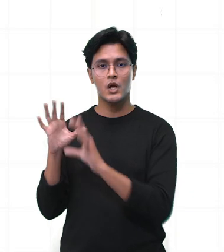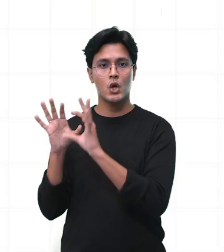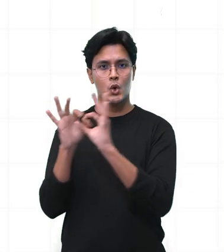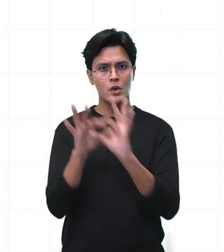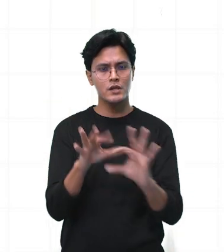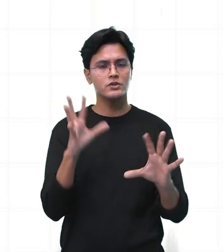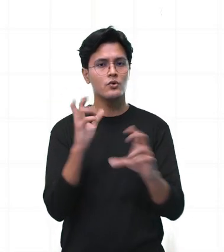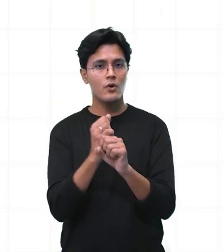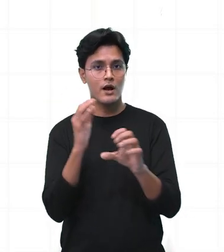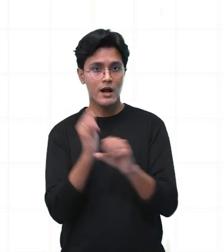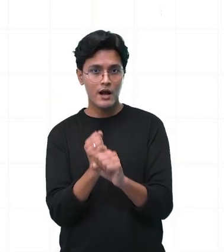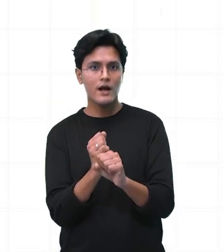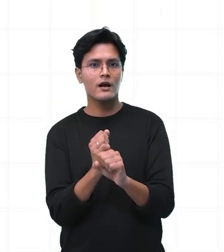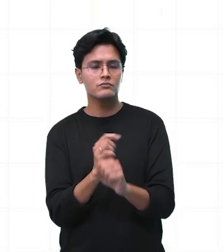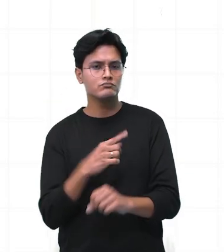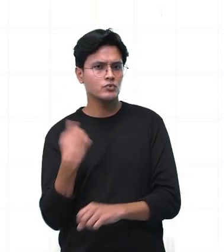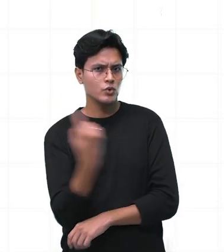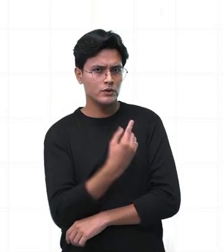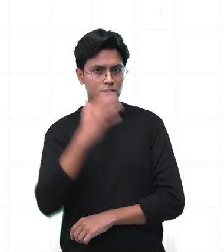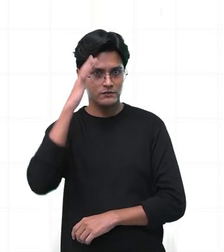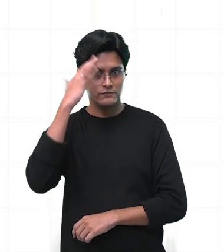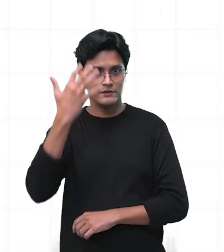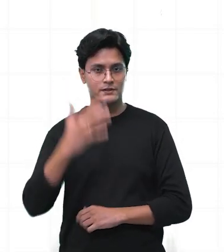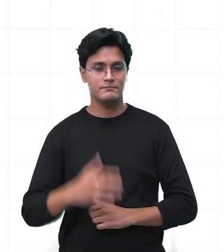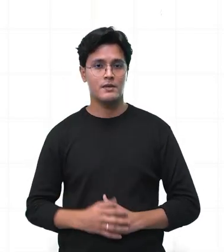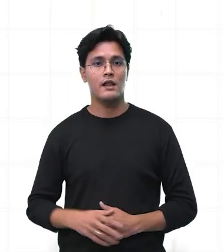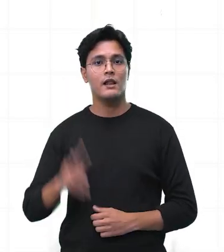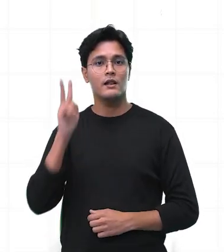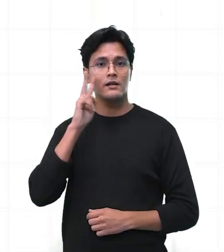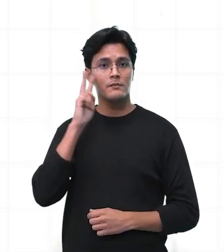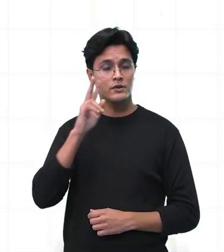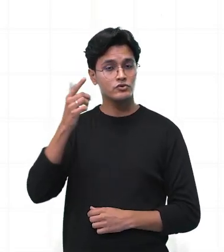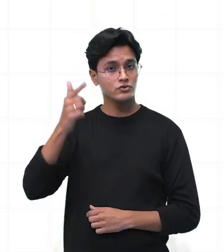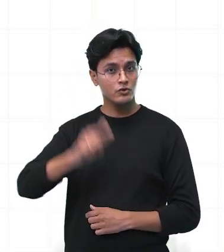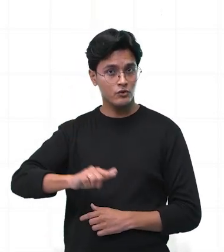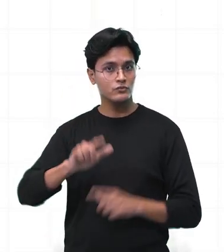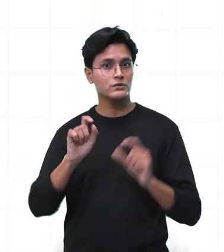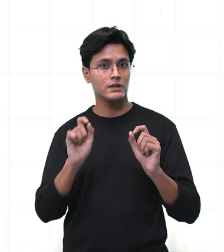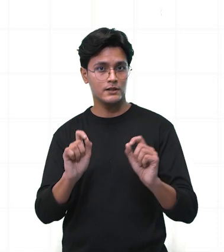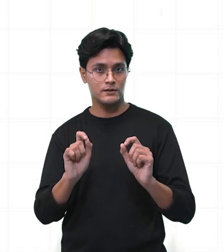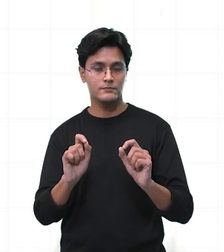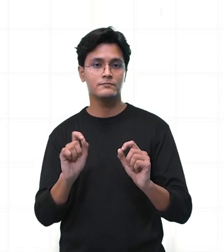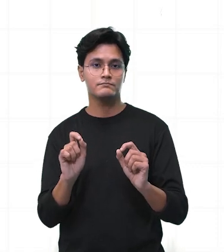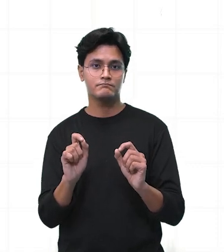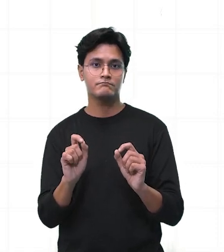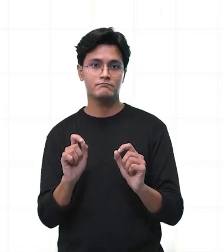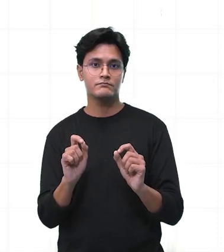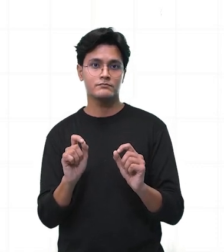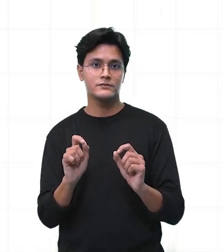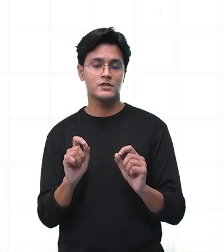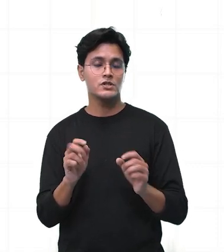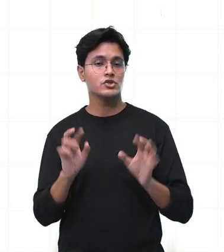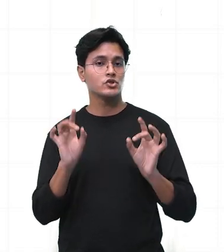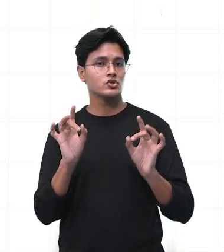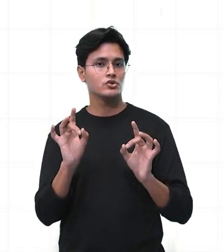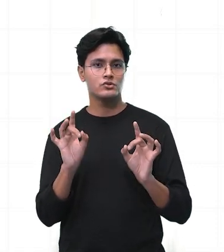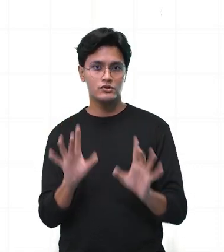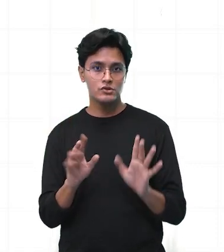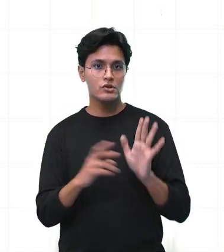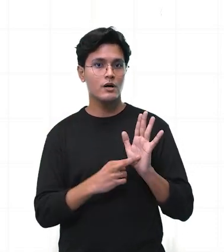problema para que a gente possa aí fazer, tá? Lembrando aqui mais uma vez que nós estávamos só